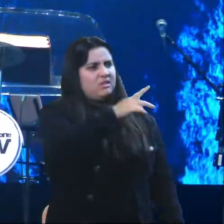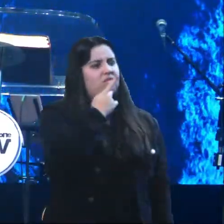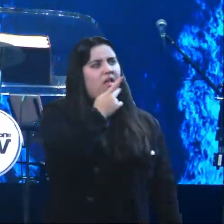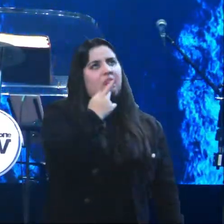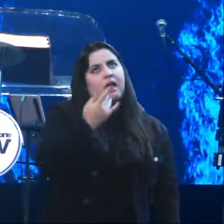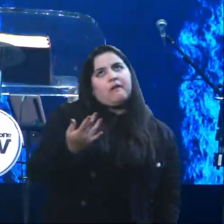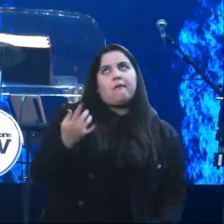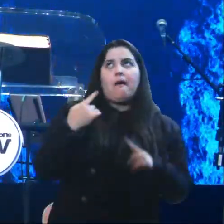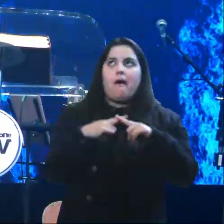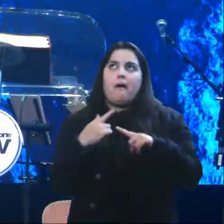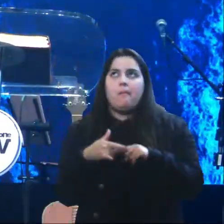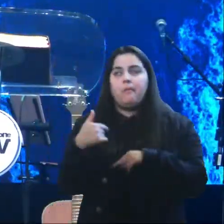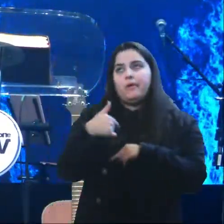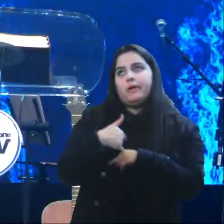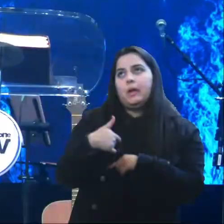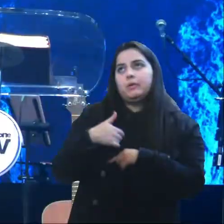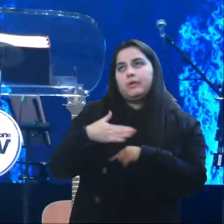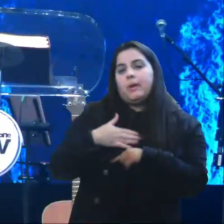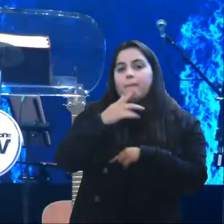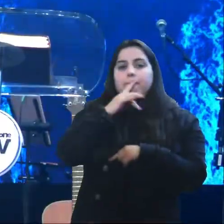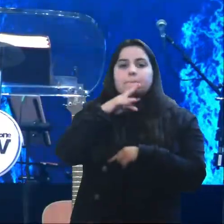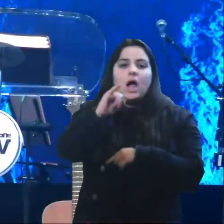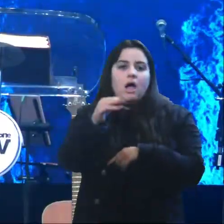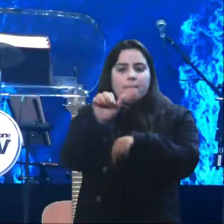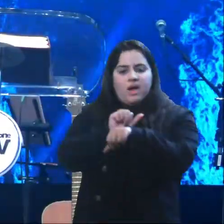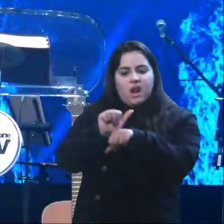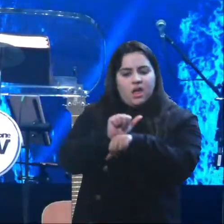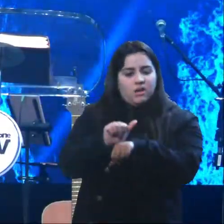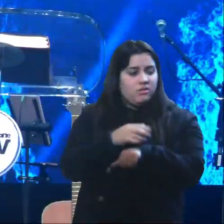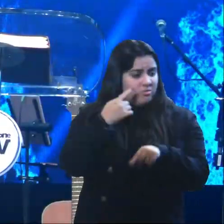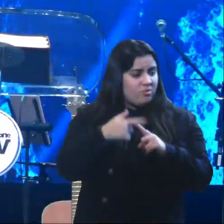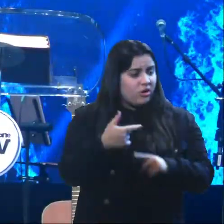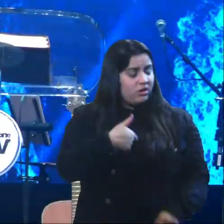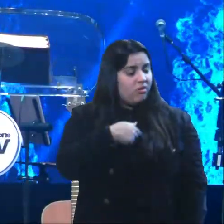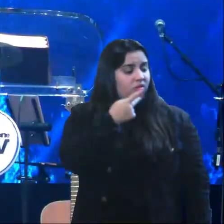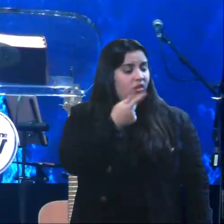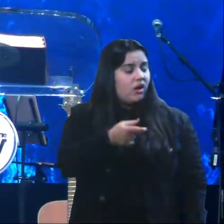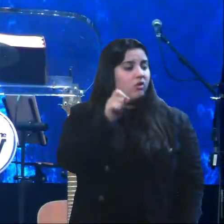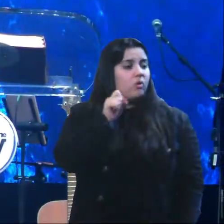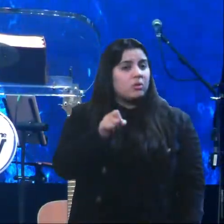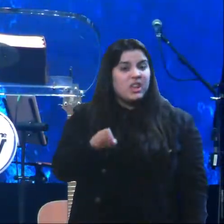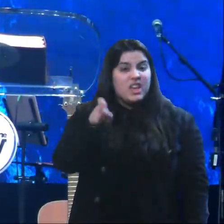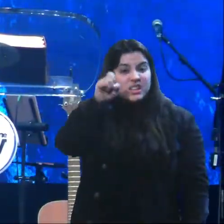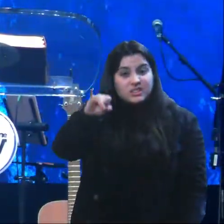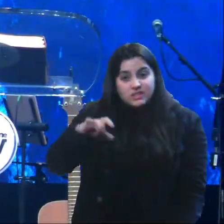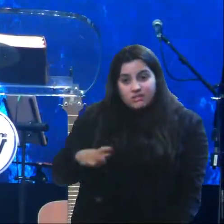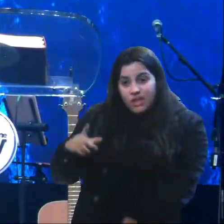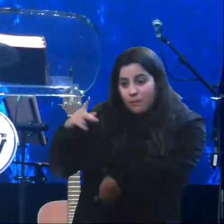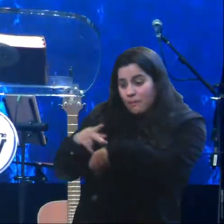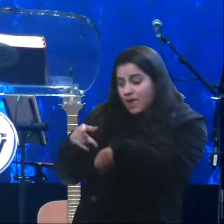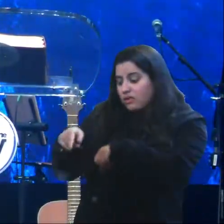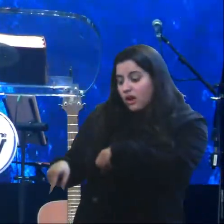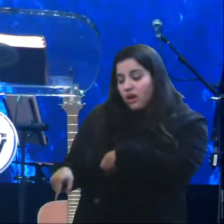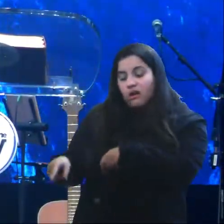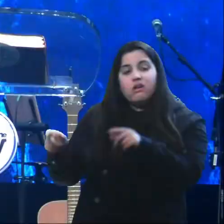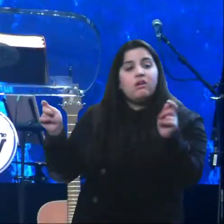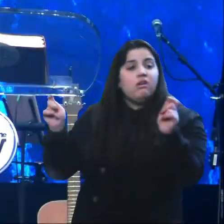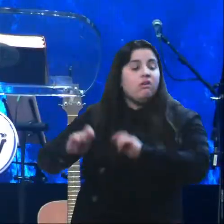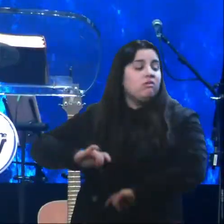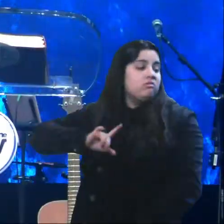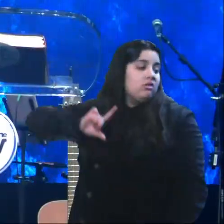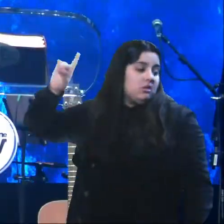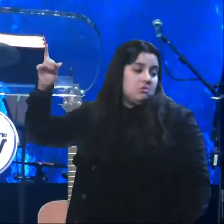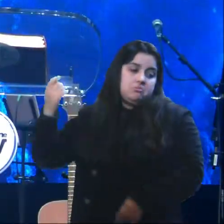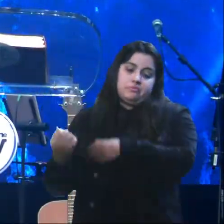mesmos: temos Abraão como pai. Pois eu digo que destas pedras Deus pode fazer surgir filhos